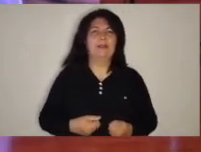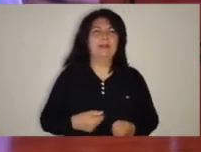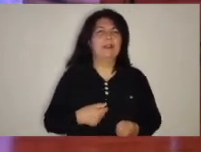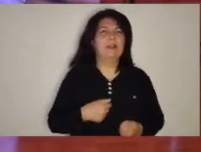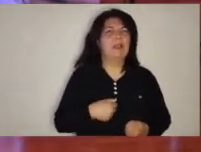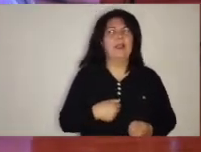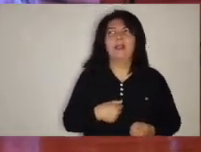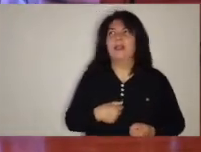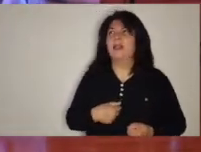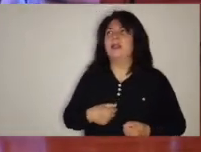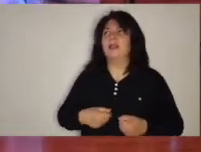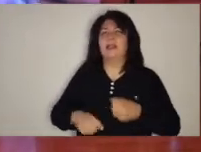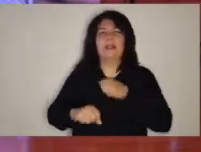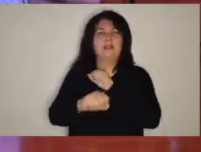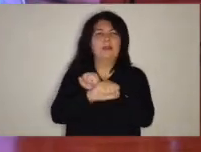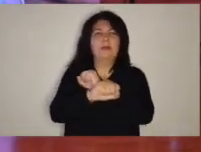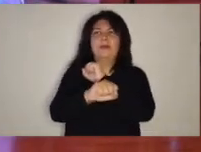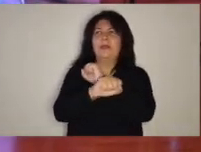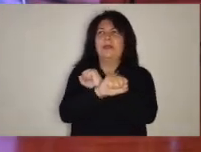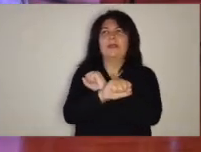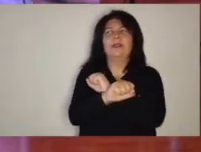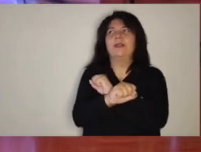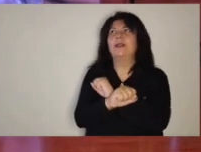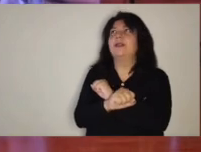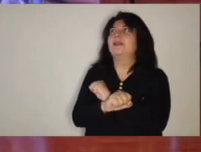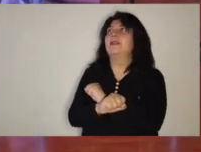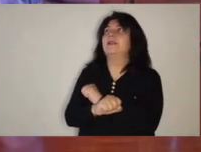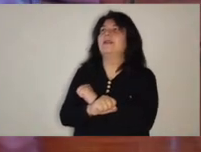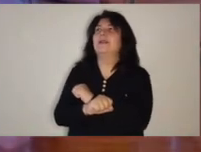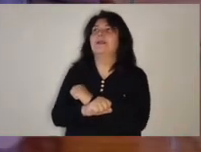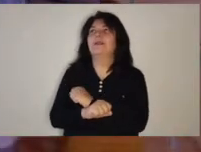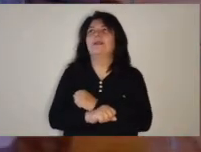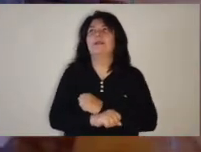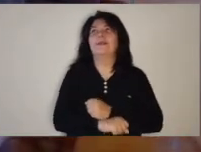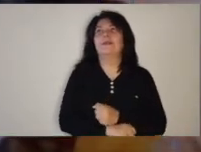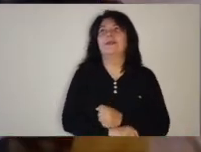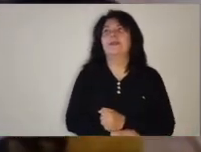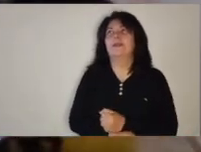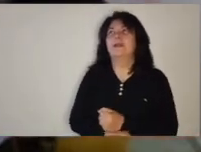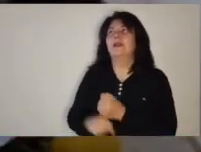brancas. Estou só te esperando.